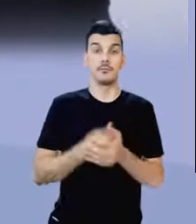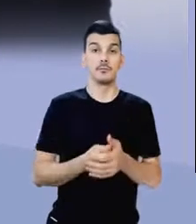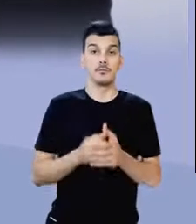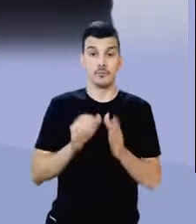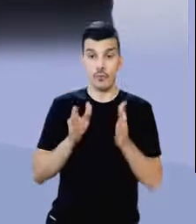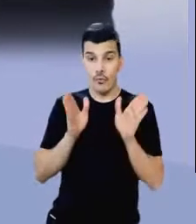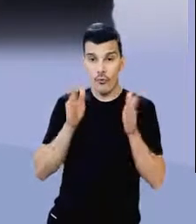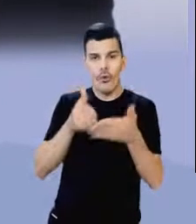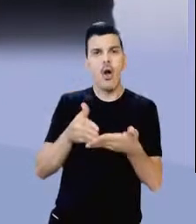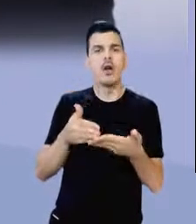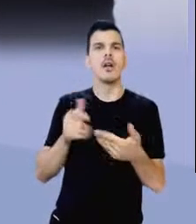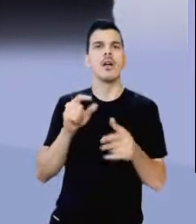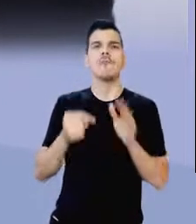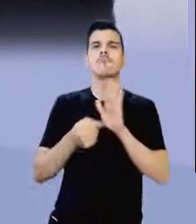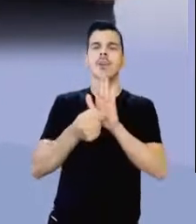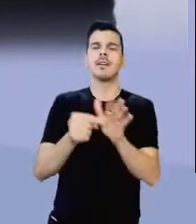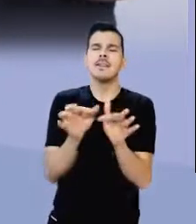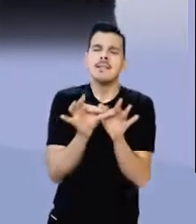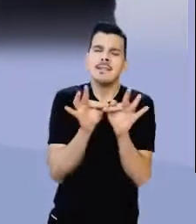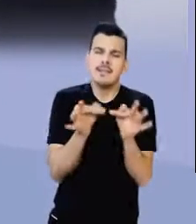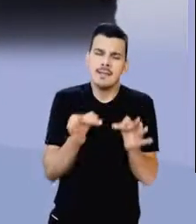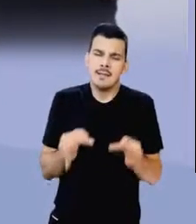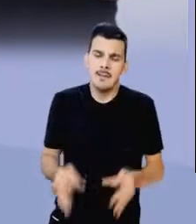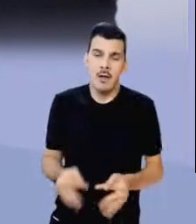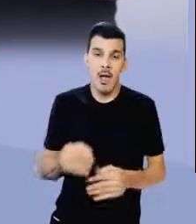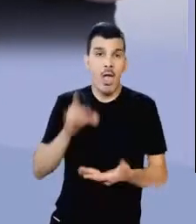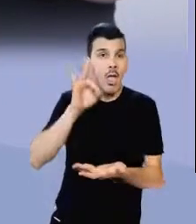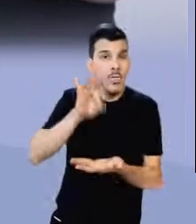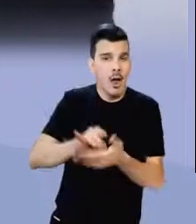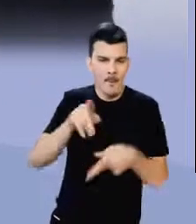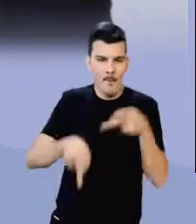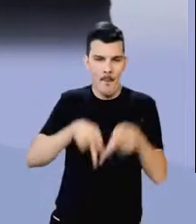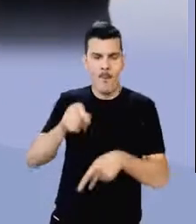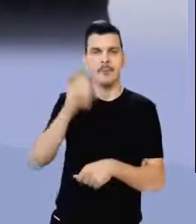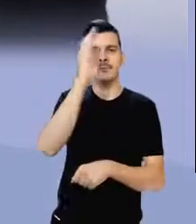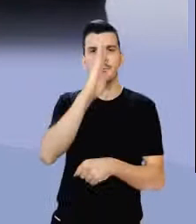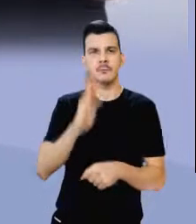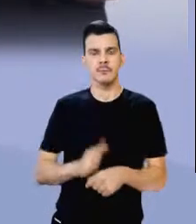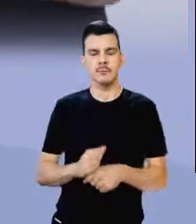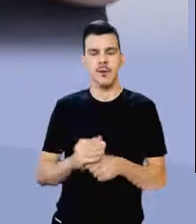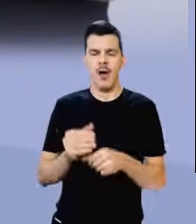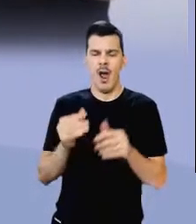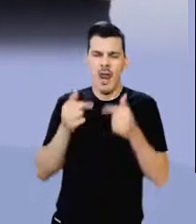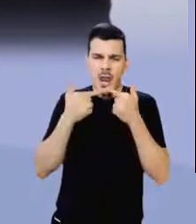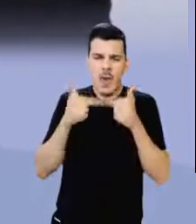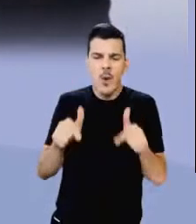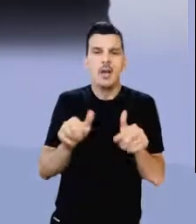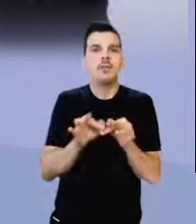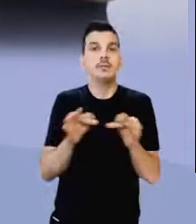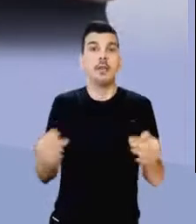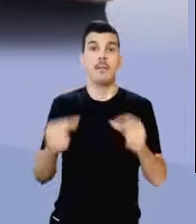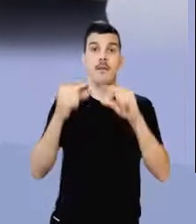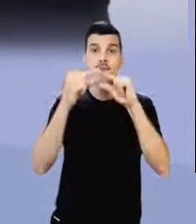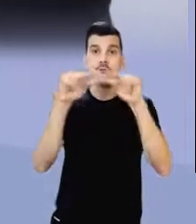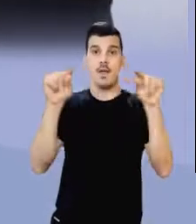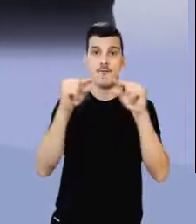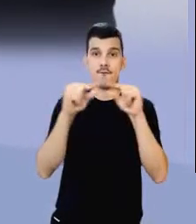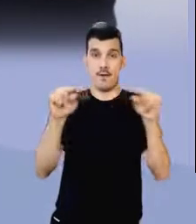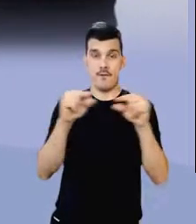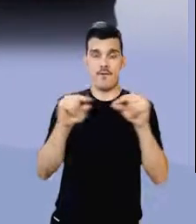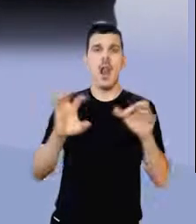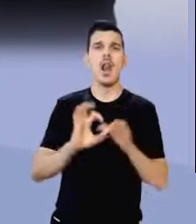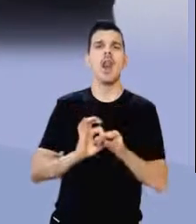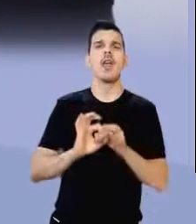que buscava mostrar a simplicidade do homem brasileiro, uma linguagem coloquial. Os versos